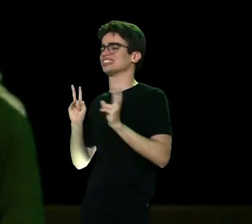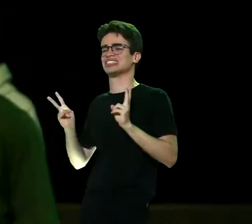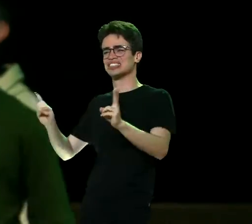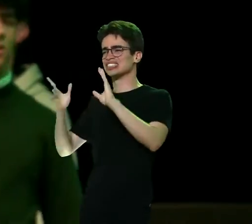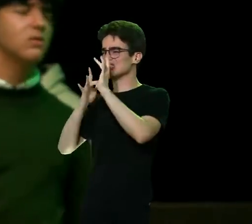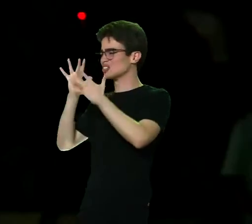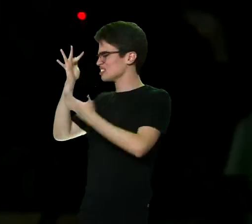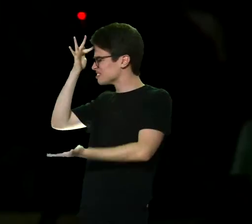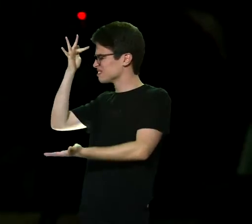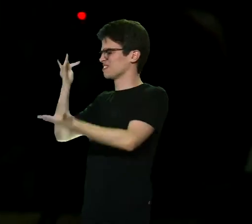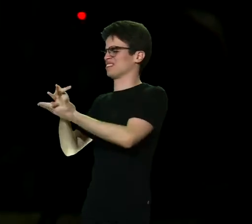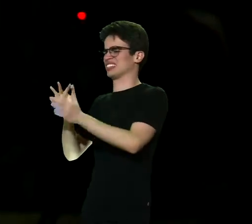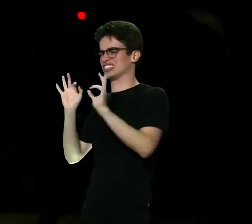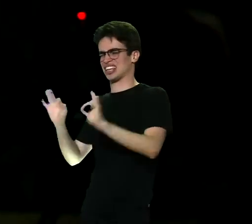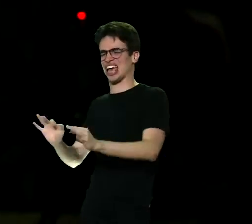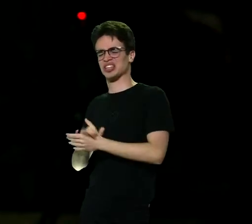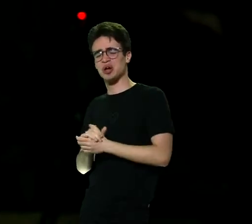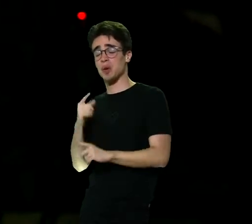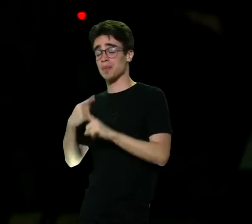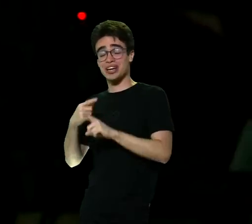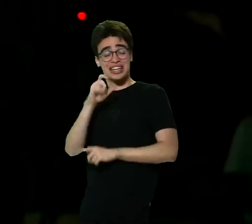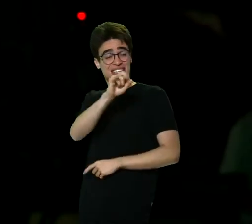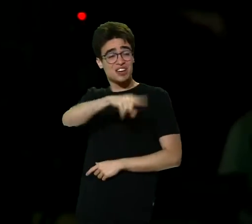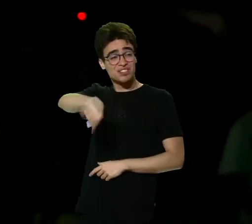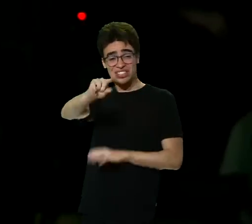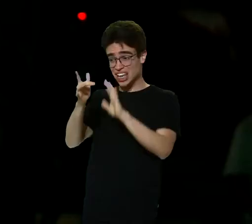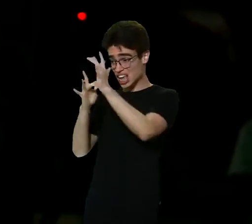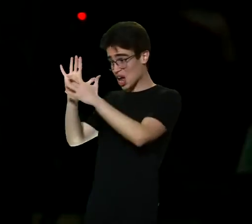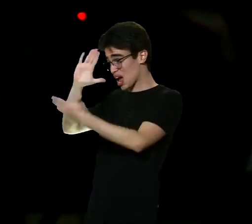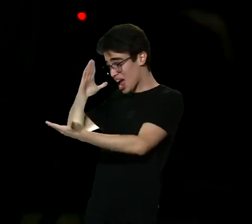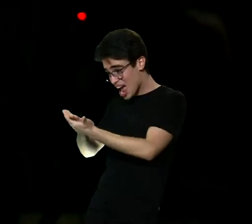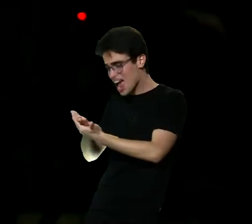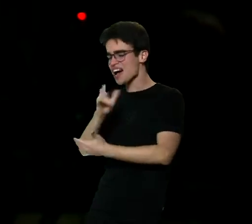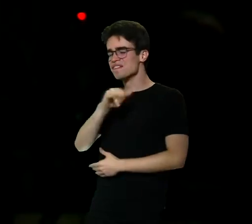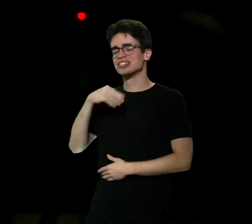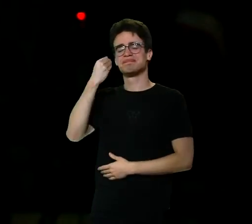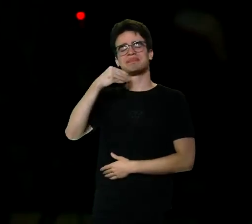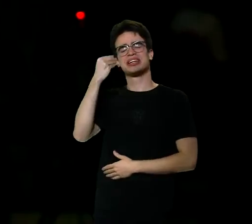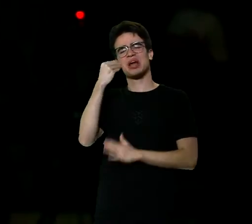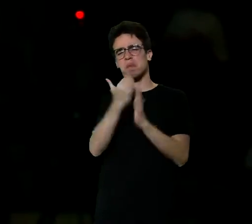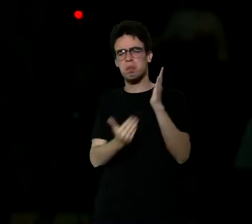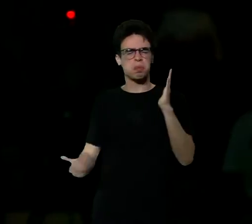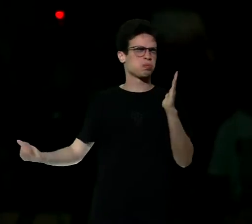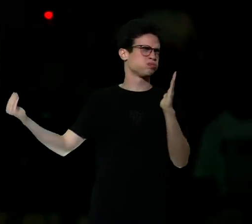porque quem crê no Filho viverá coisas ainda maiores, Deus.